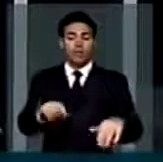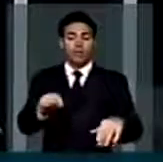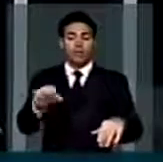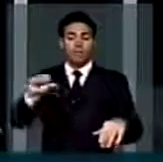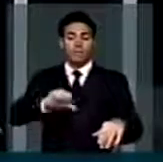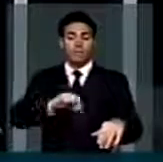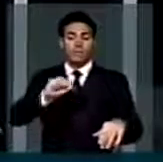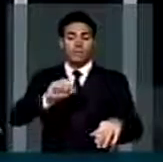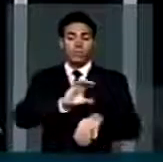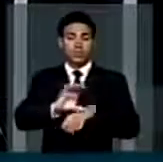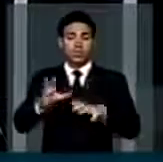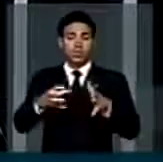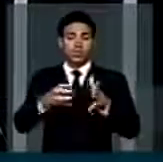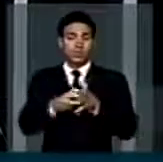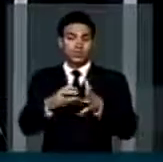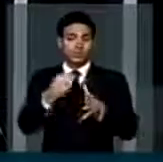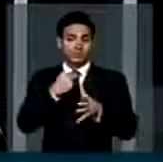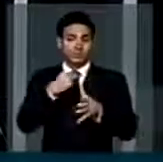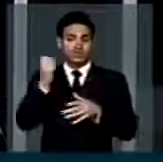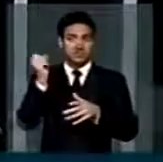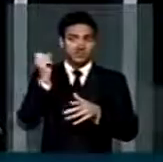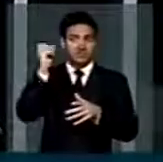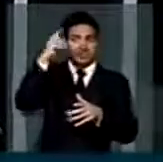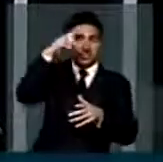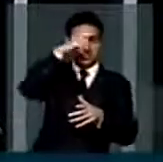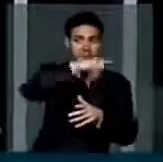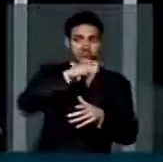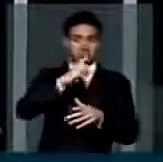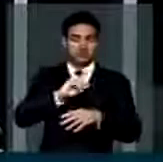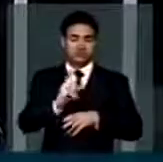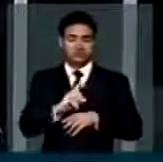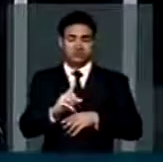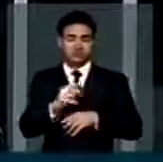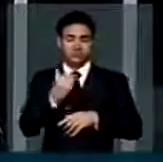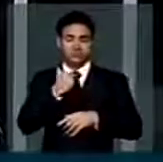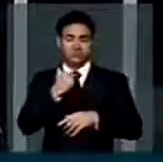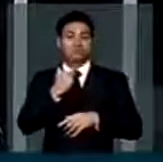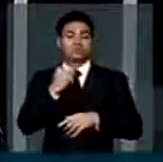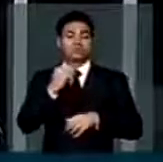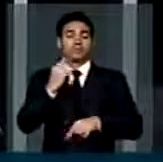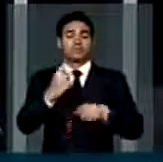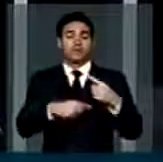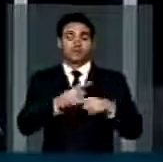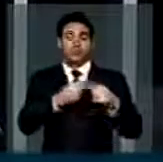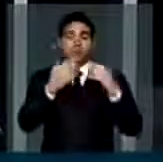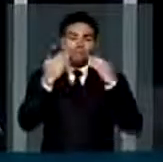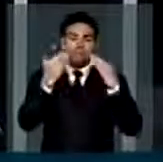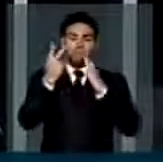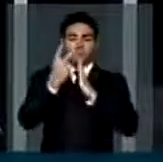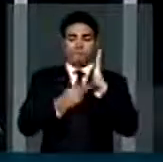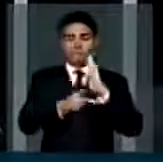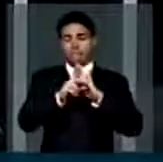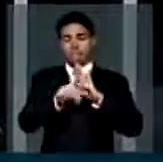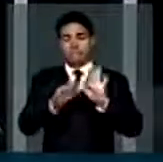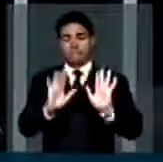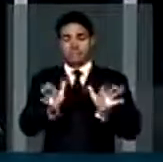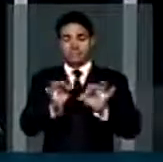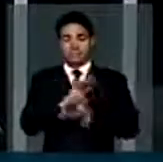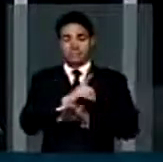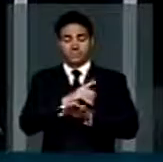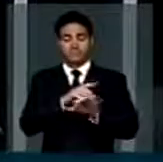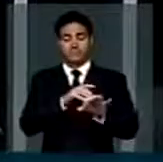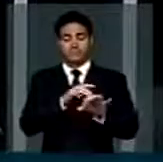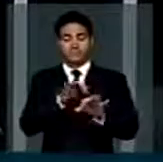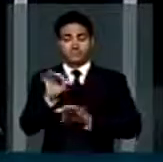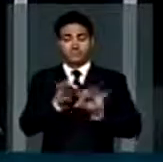pior do que um concurso. Portanto, essa é a contribuição que estou dando. Apresentei também um projeto de lei que está tramitando, que